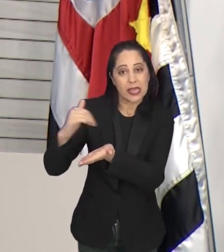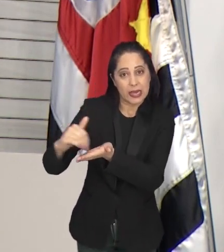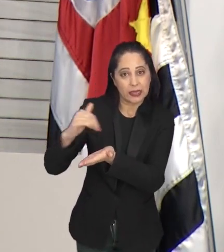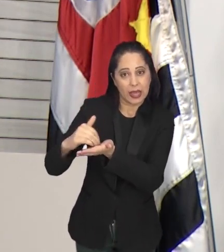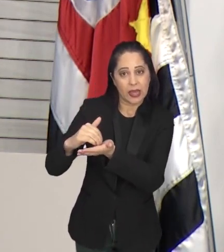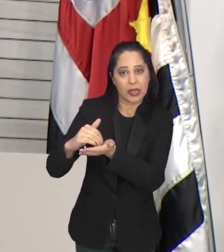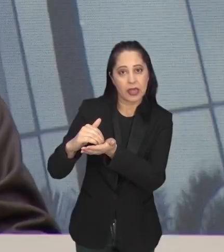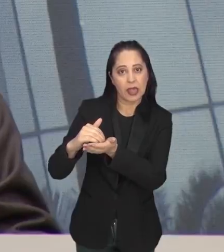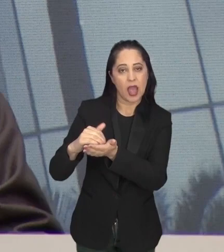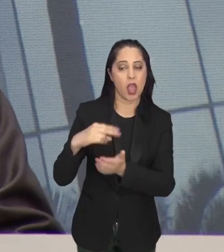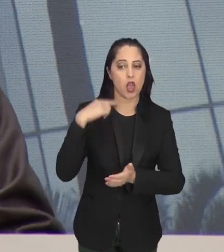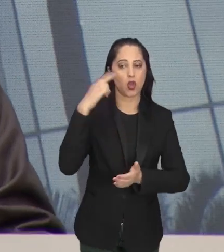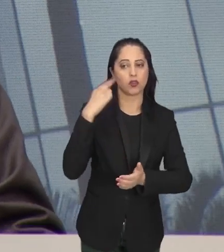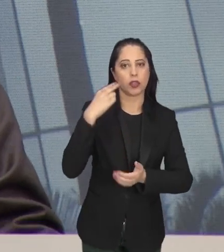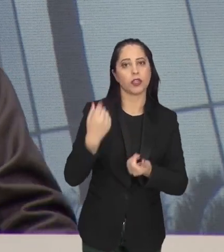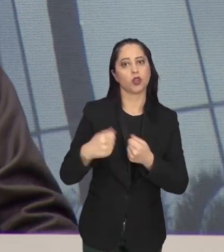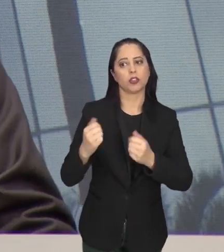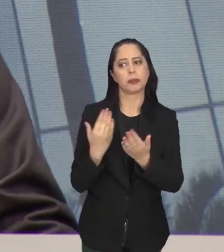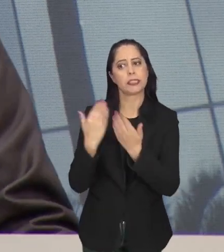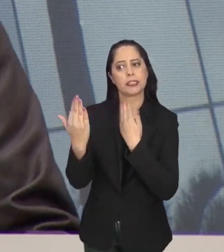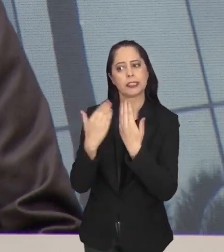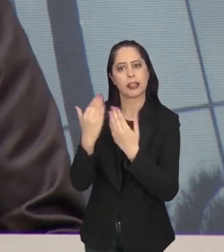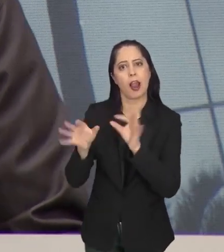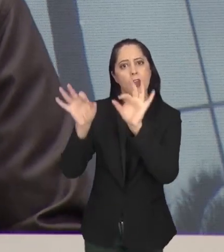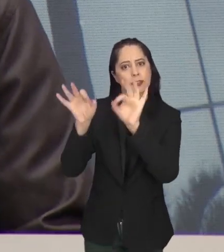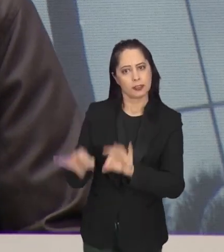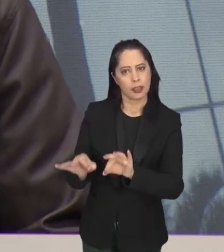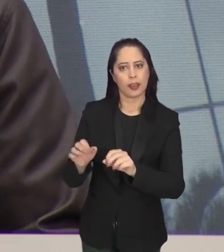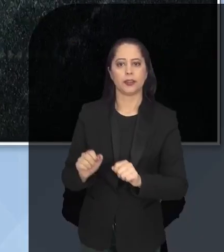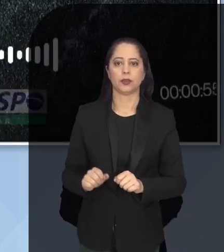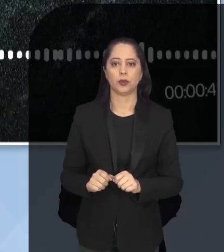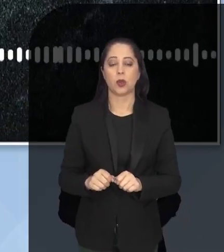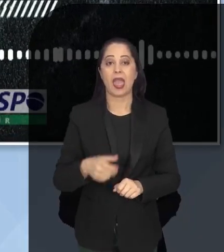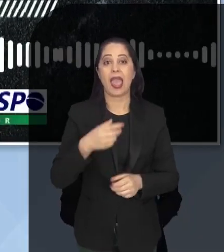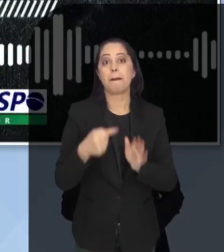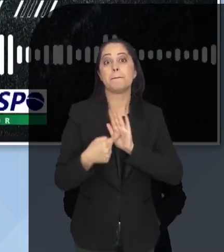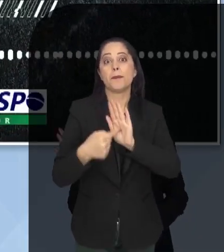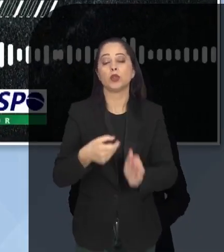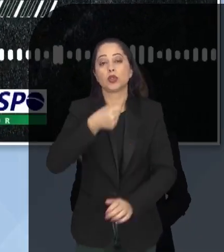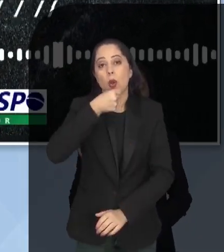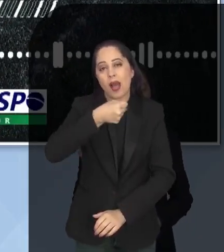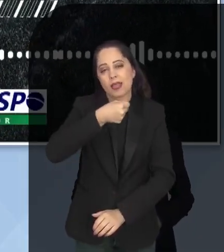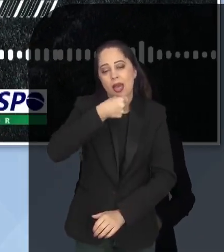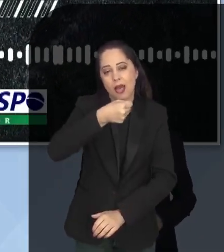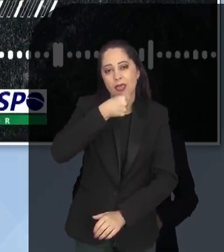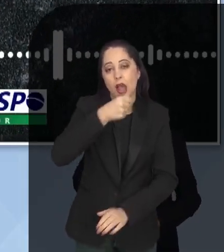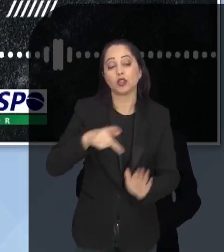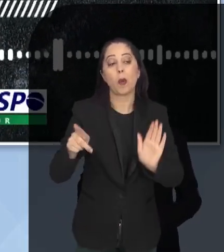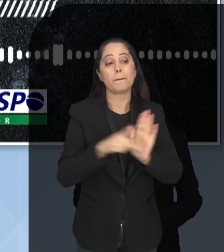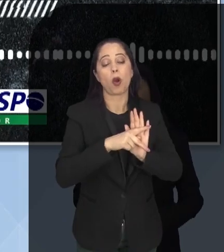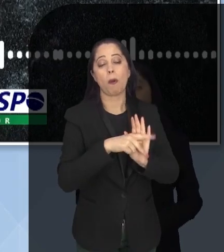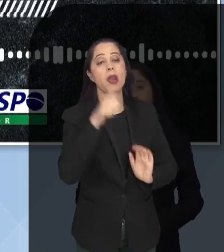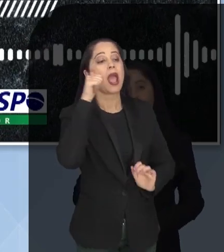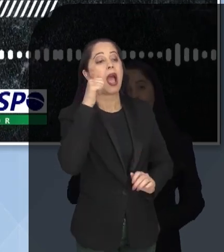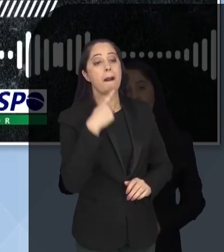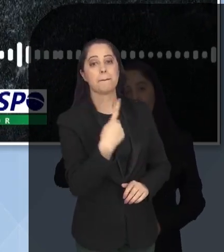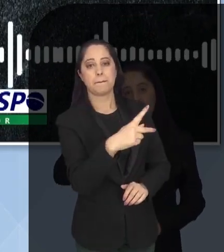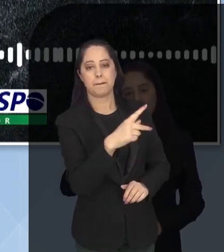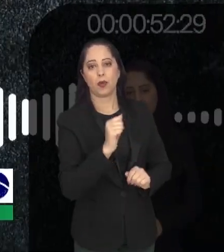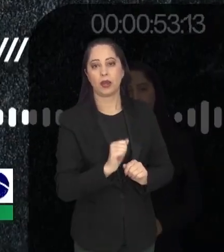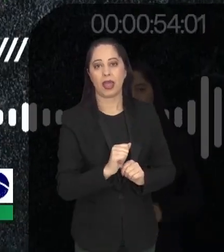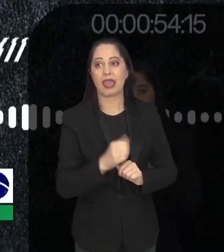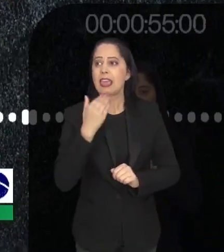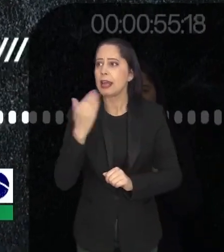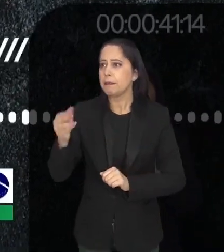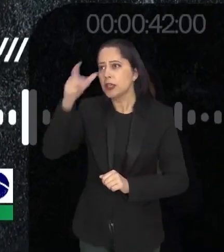os parlamentares no debate de melhorias para a cidade. Em um áudio exibido no plenário, o vereador também